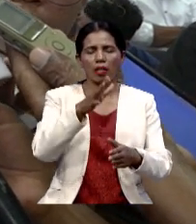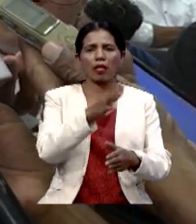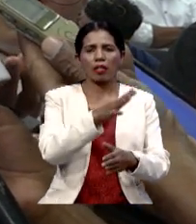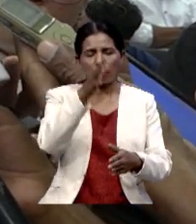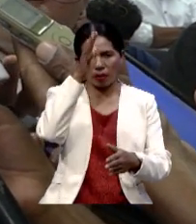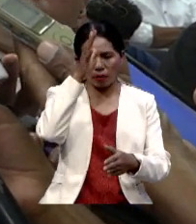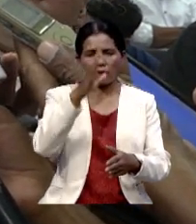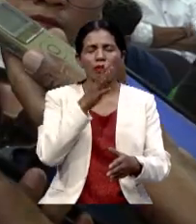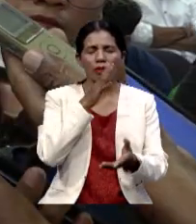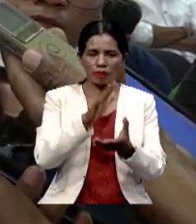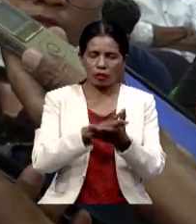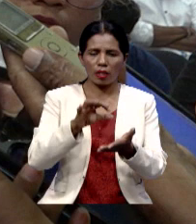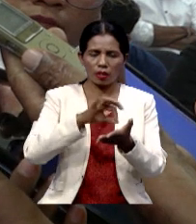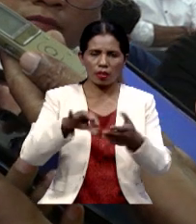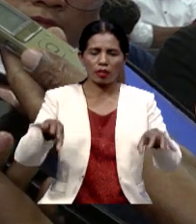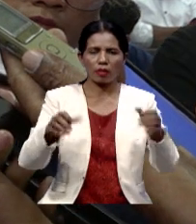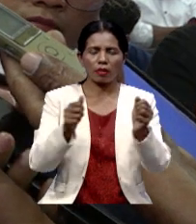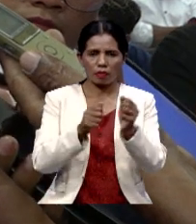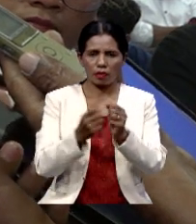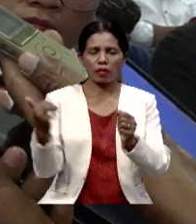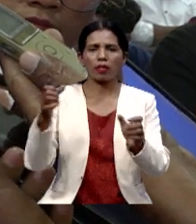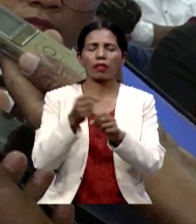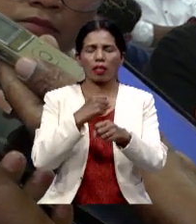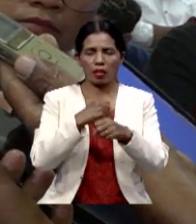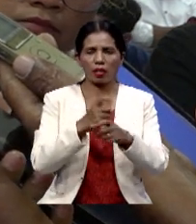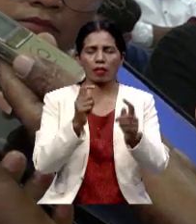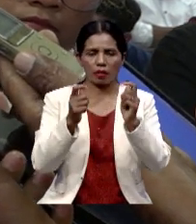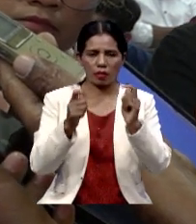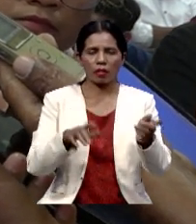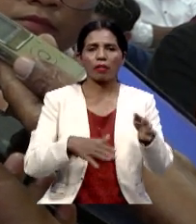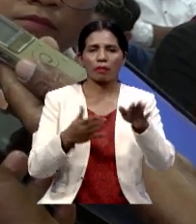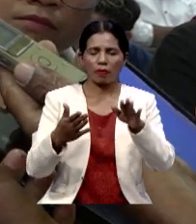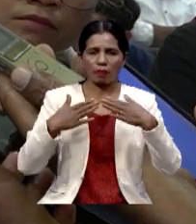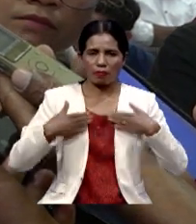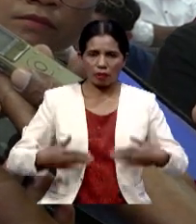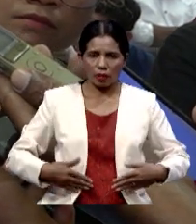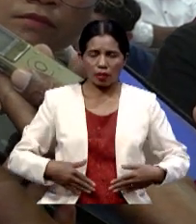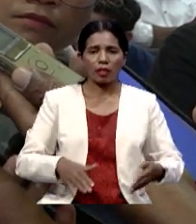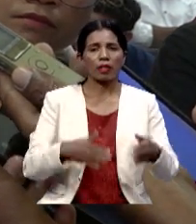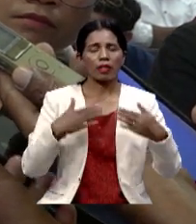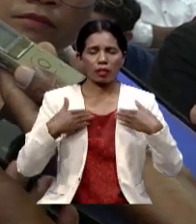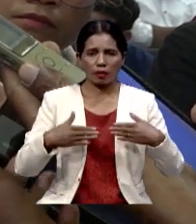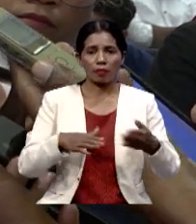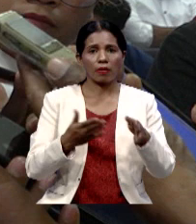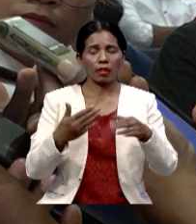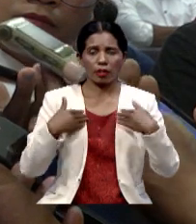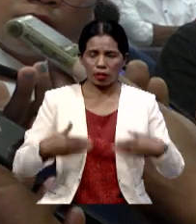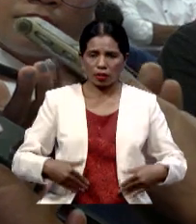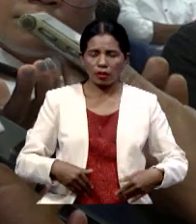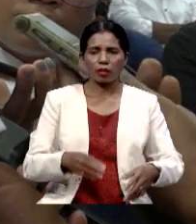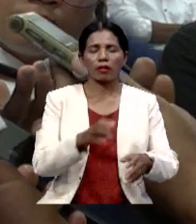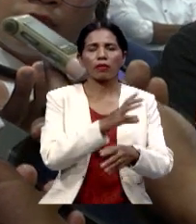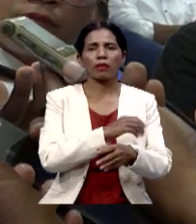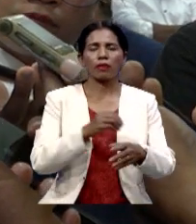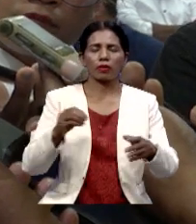a korum ser saiba liur sir si halo hela autopsi bai hada matisin quando husi relatori embaixador husi